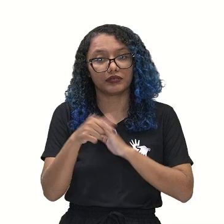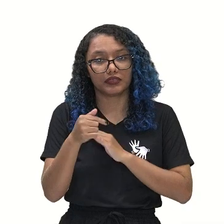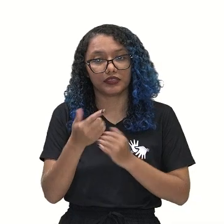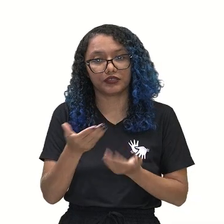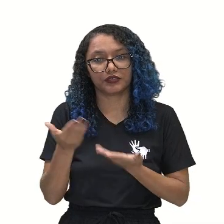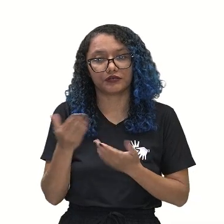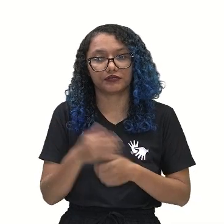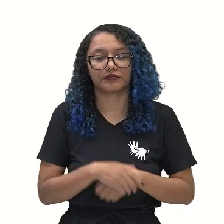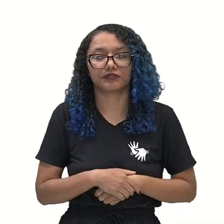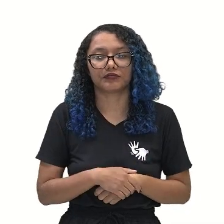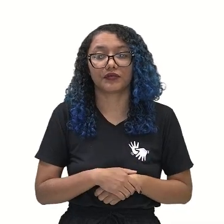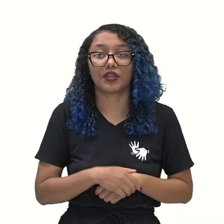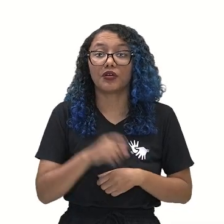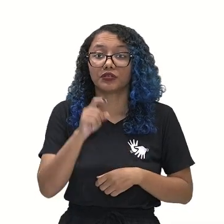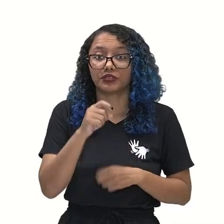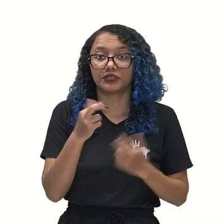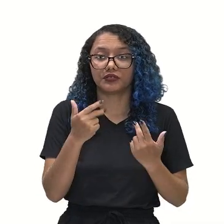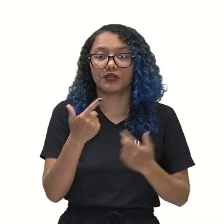x é igual a